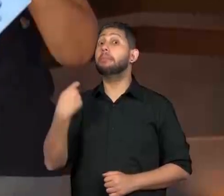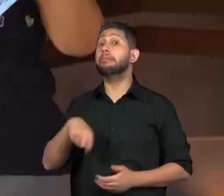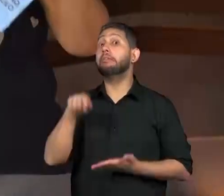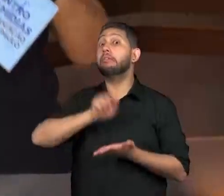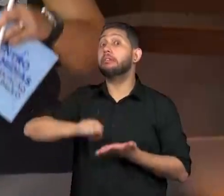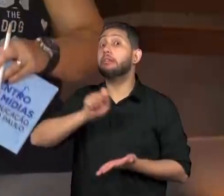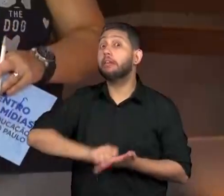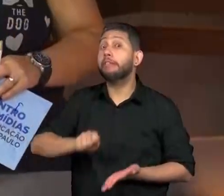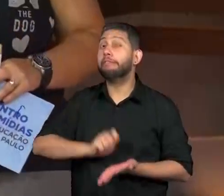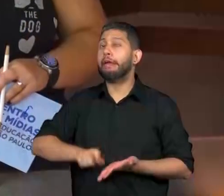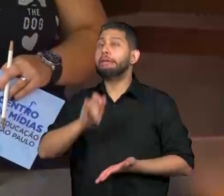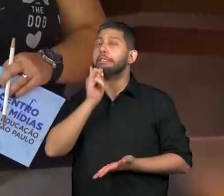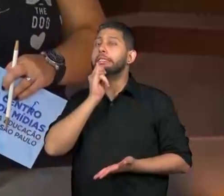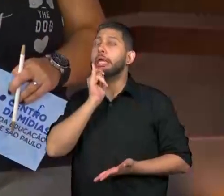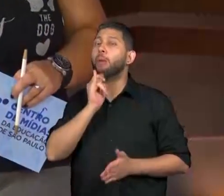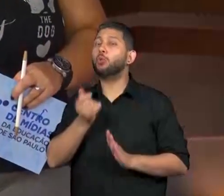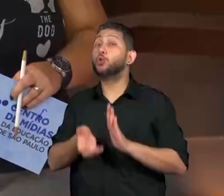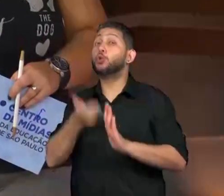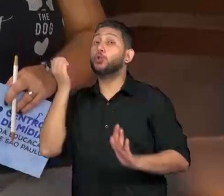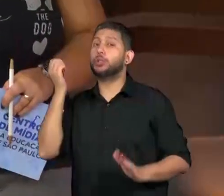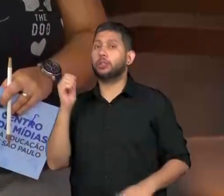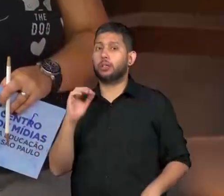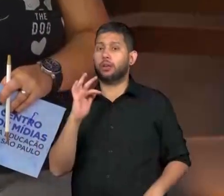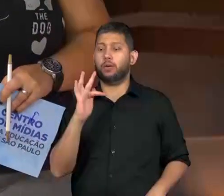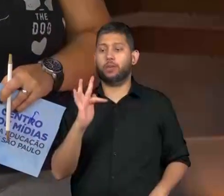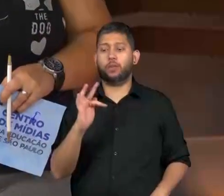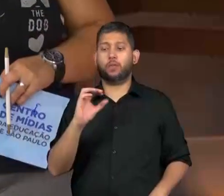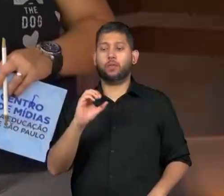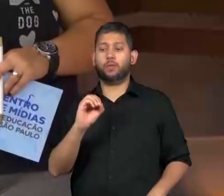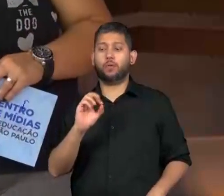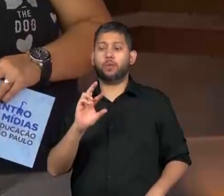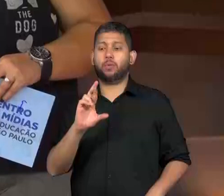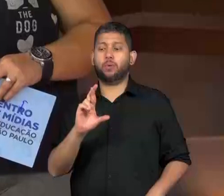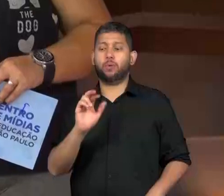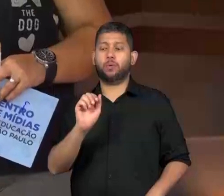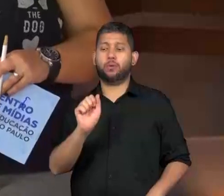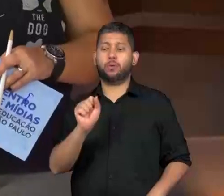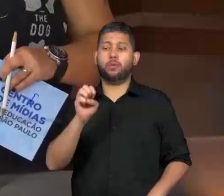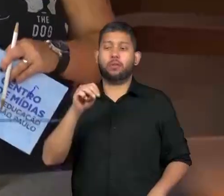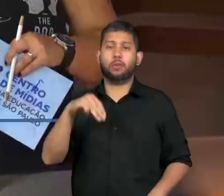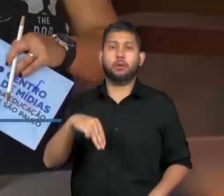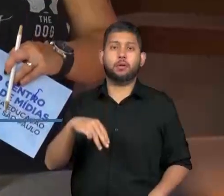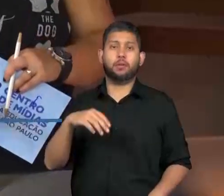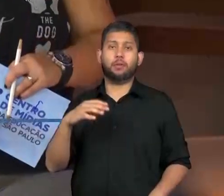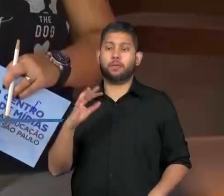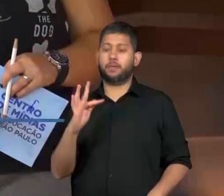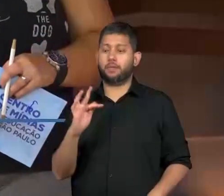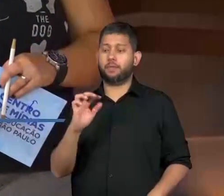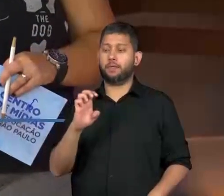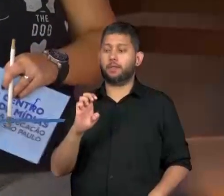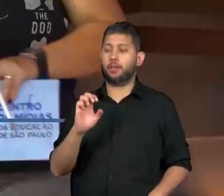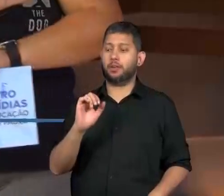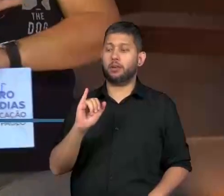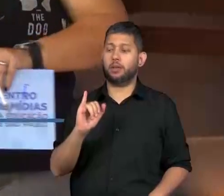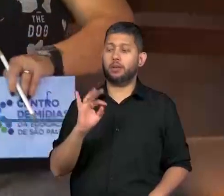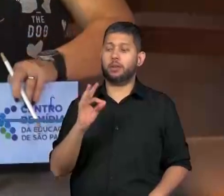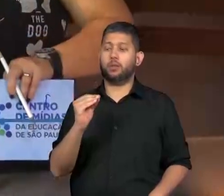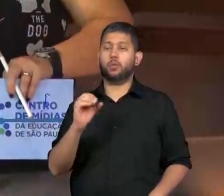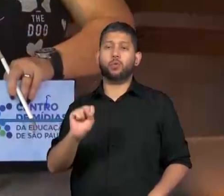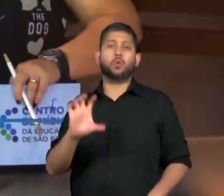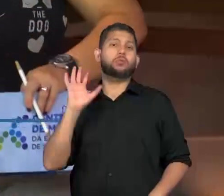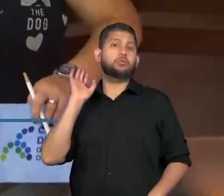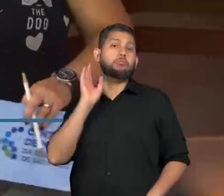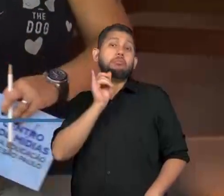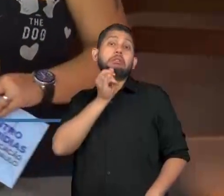texto apenas que informa a pesquisa, o resultado ou o motivo daquela pesquisa.